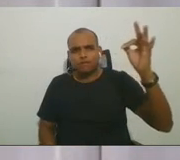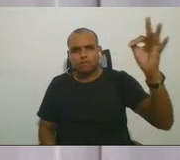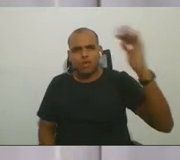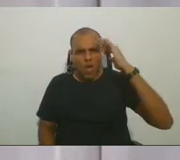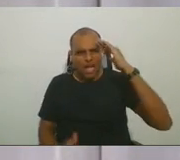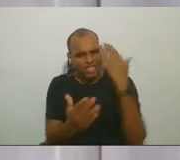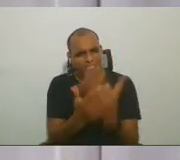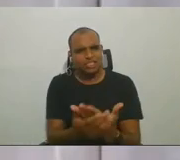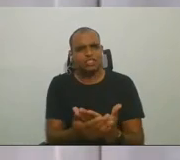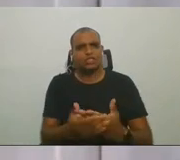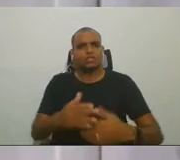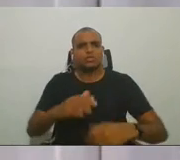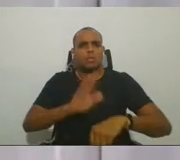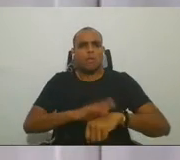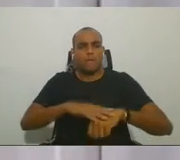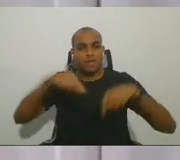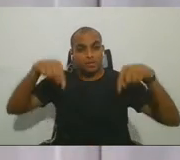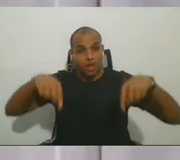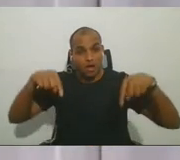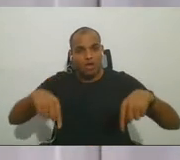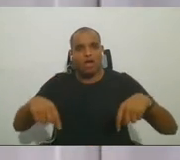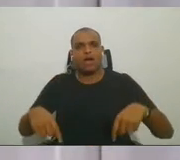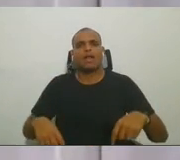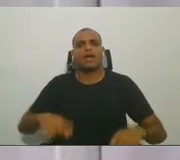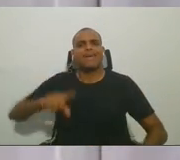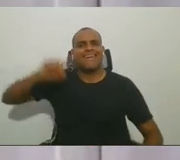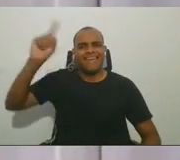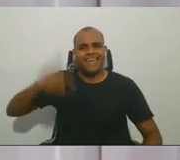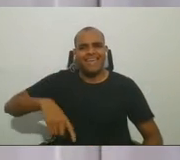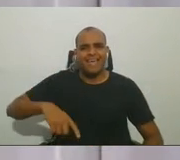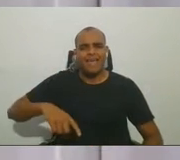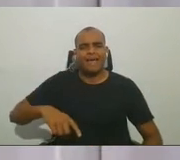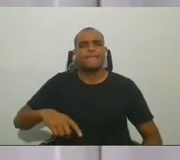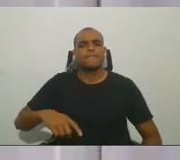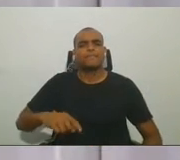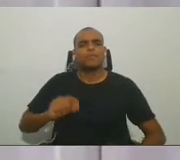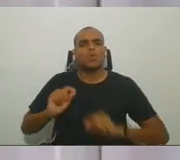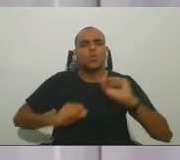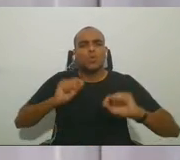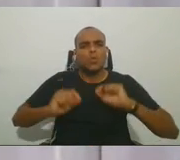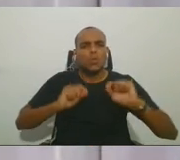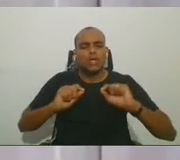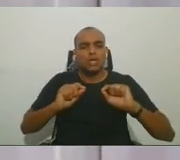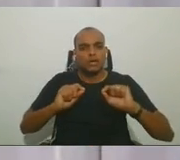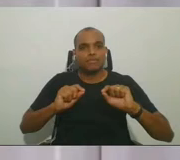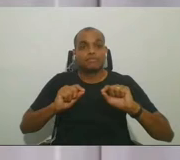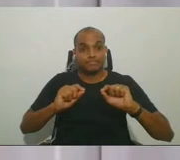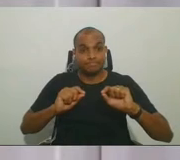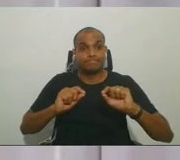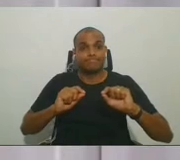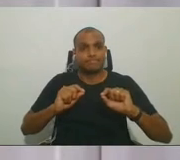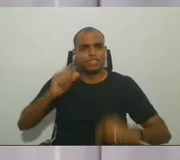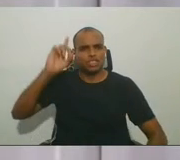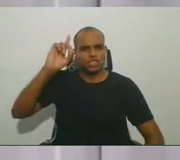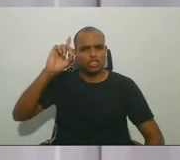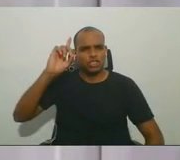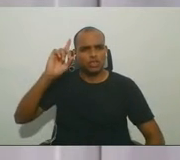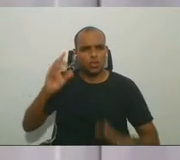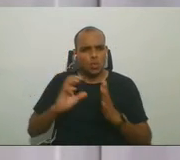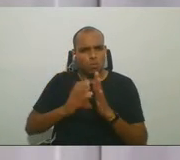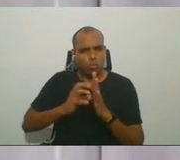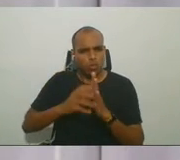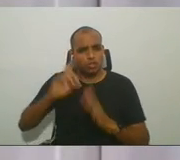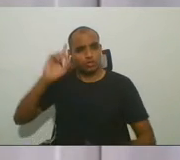Acredito que o presente contínuo corresponde existencialmente a formulações de direita,